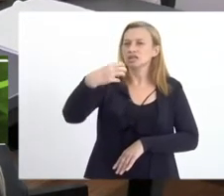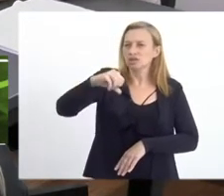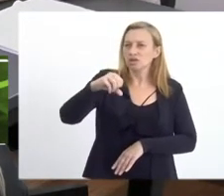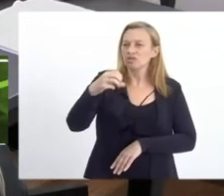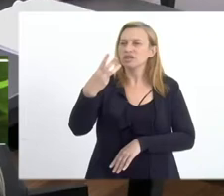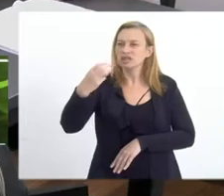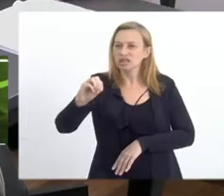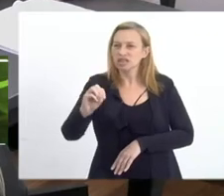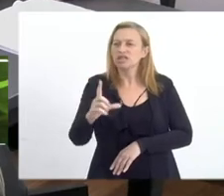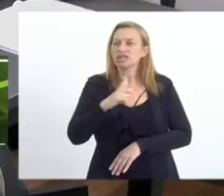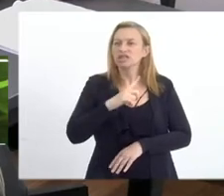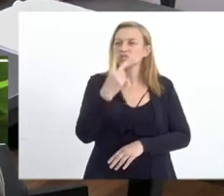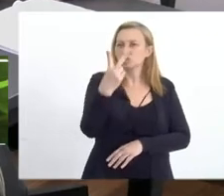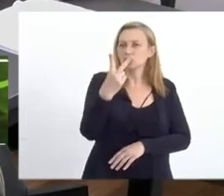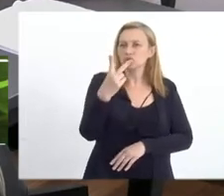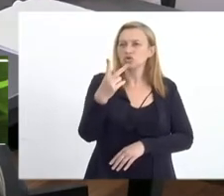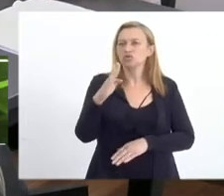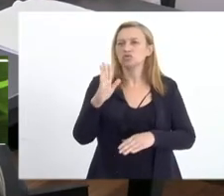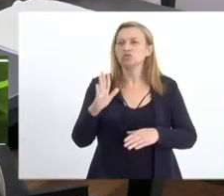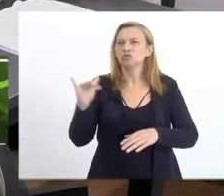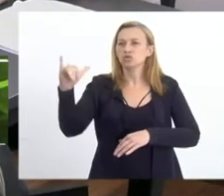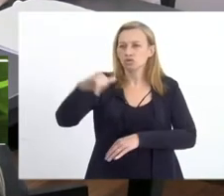Hoje nós temos dois voos diariamente.